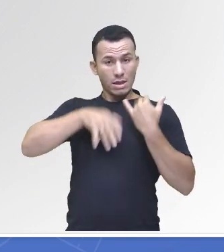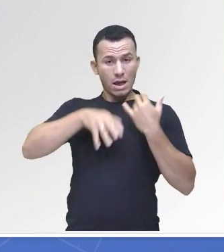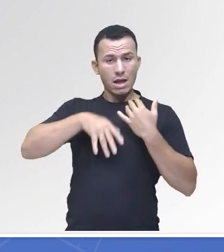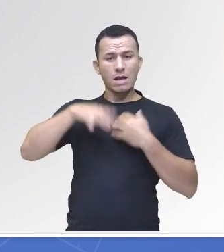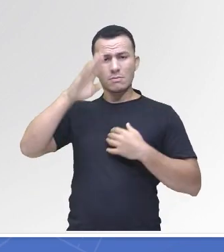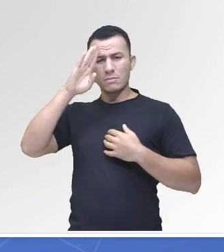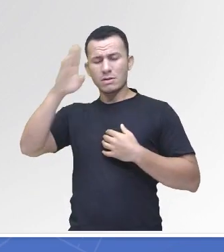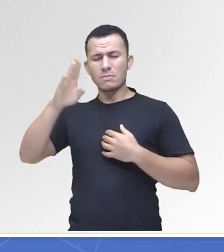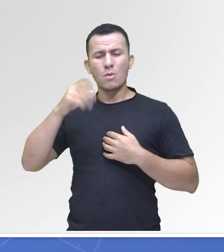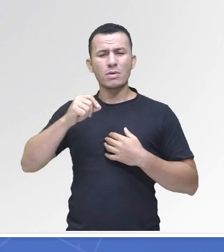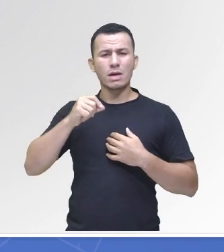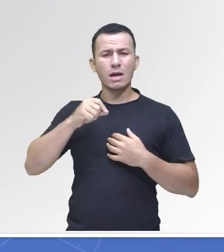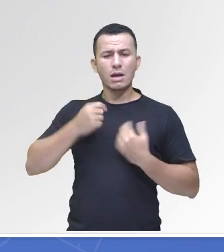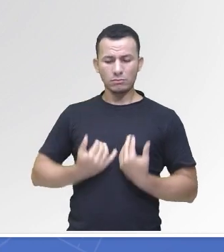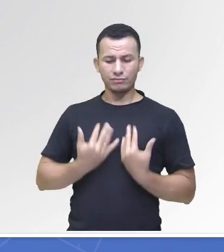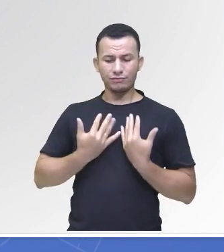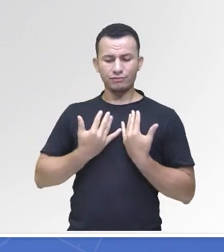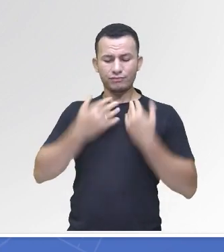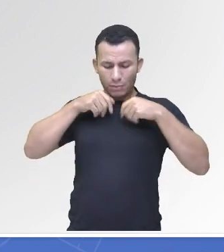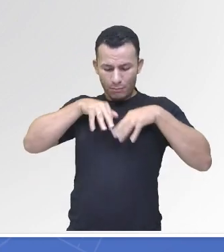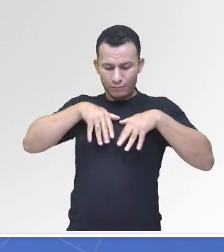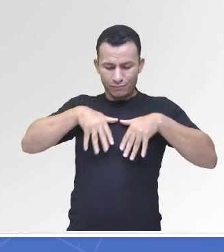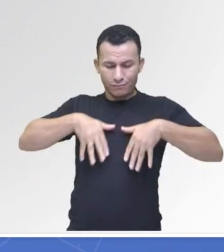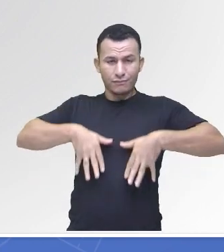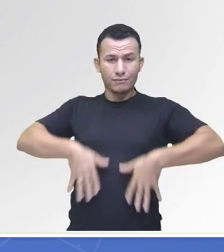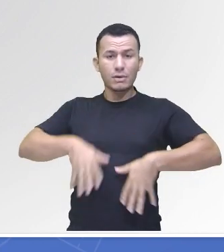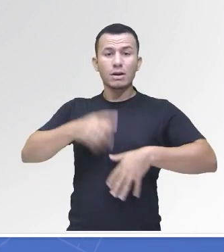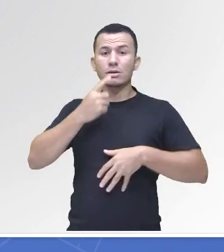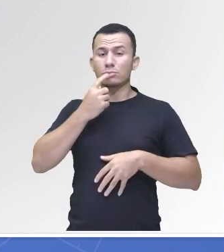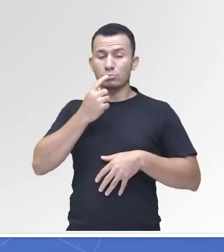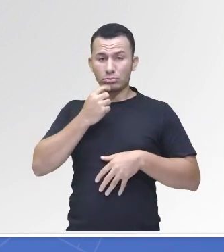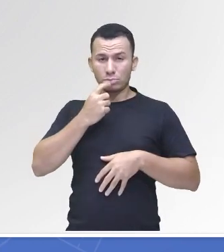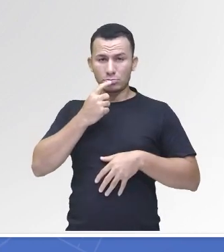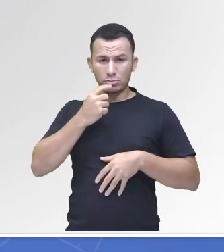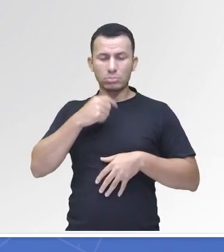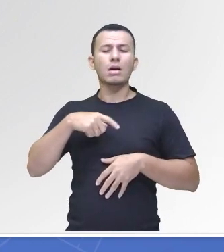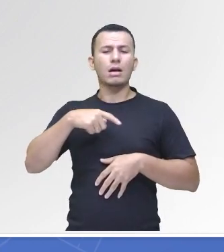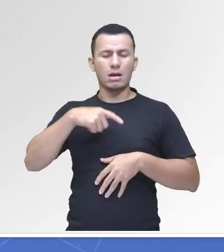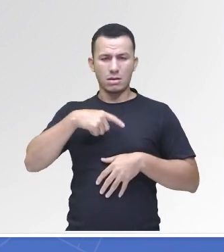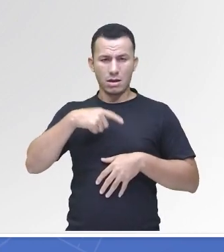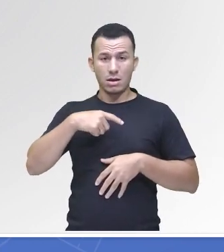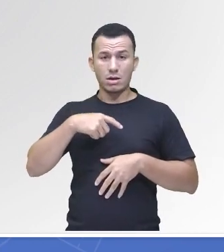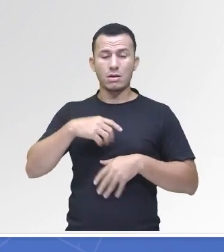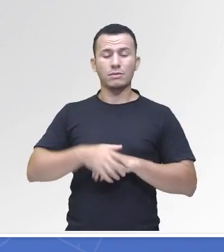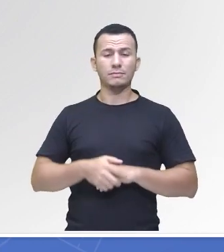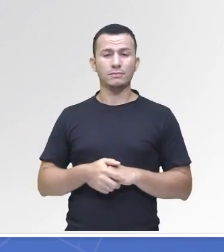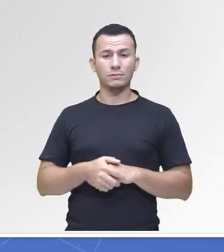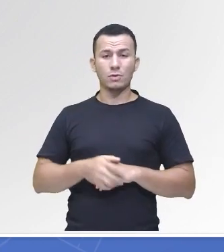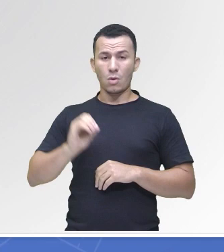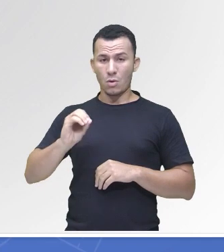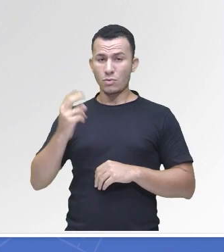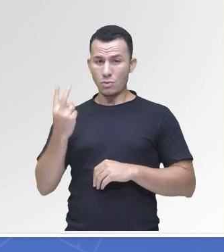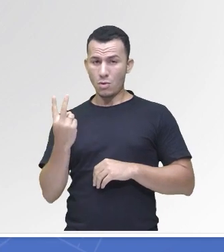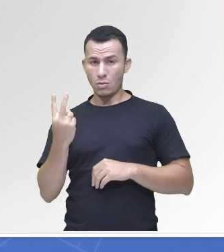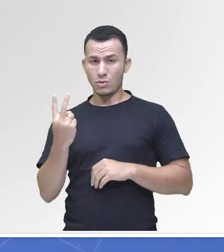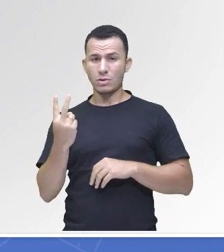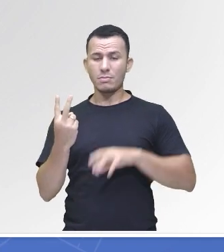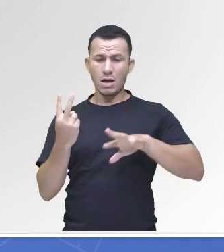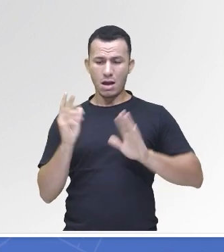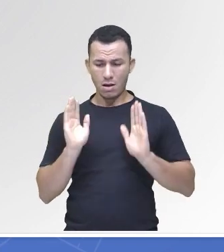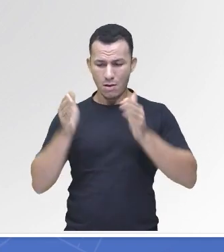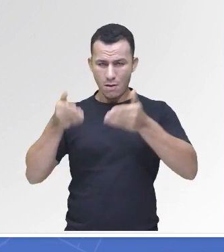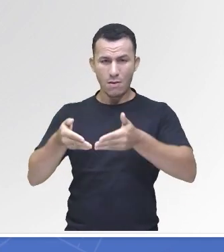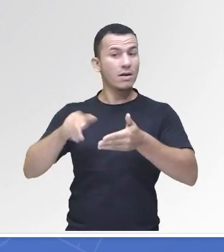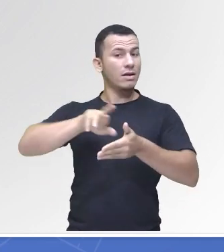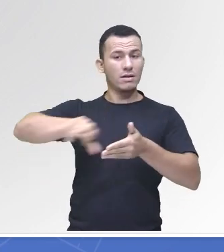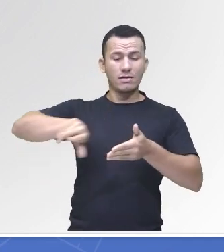sangue oxigenado, né? A gente sabe que as artérias, elas carregam ali o sangue oxigenado, porém, não é